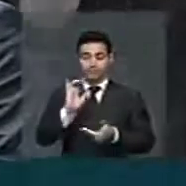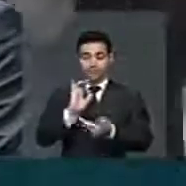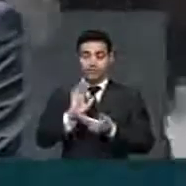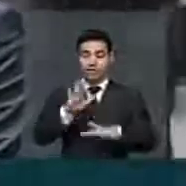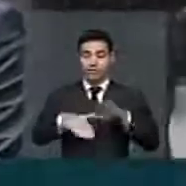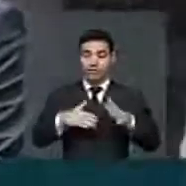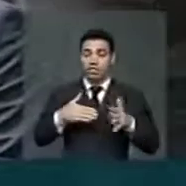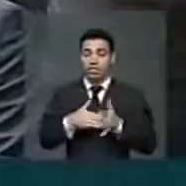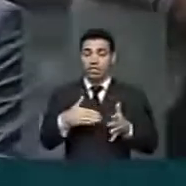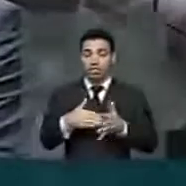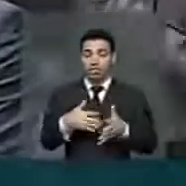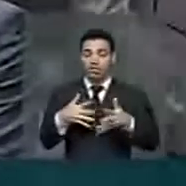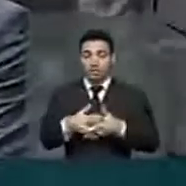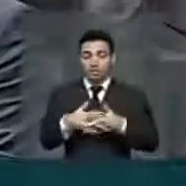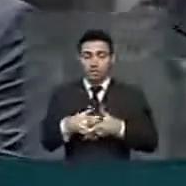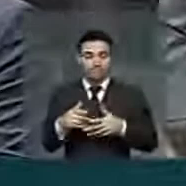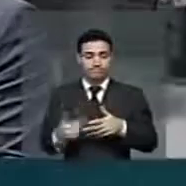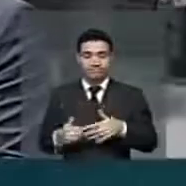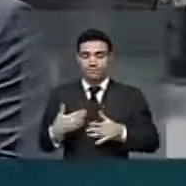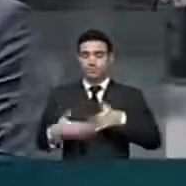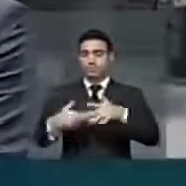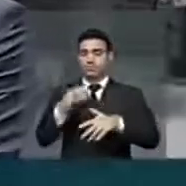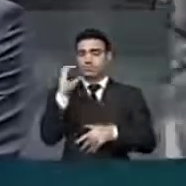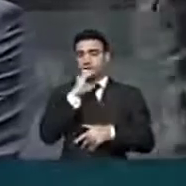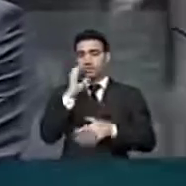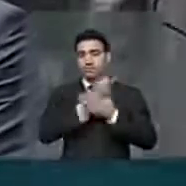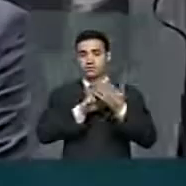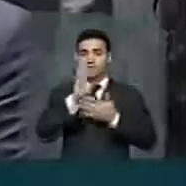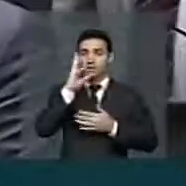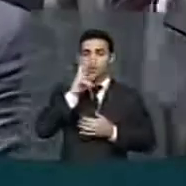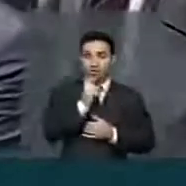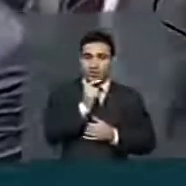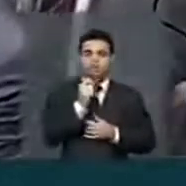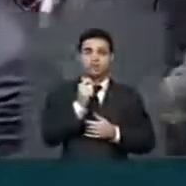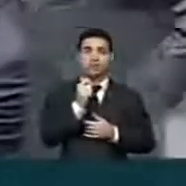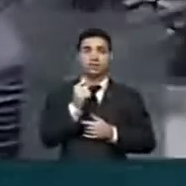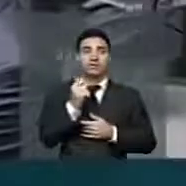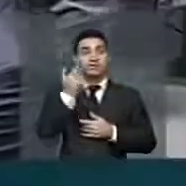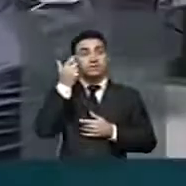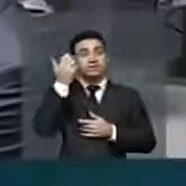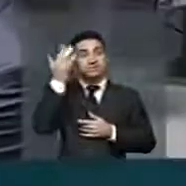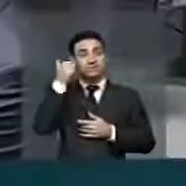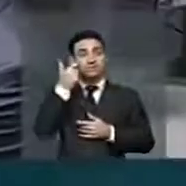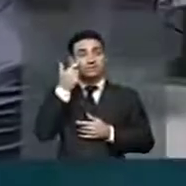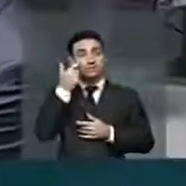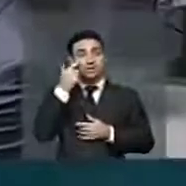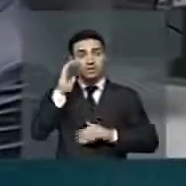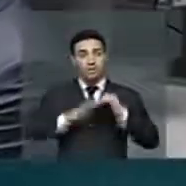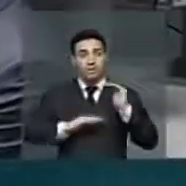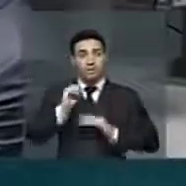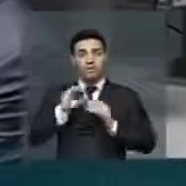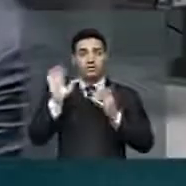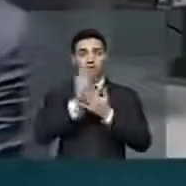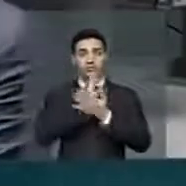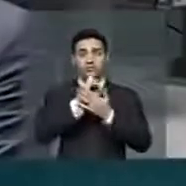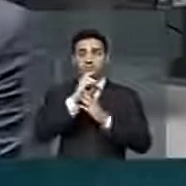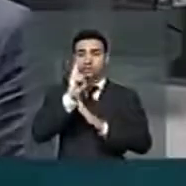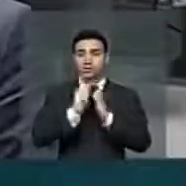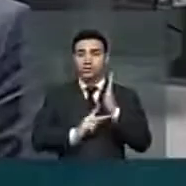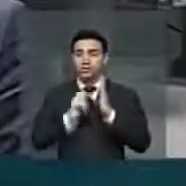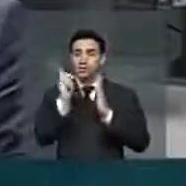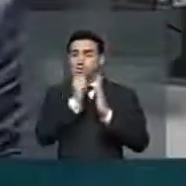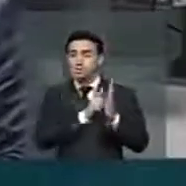gente queria. Demora um pouco mais. Vossa Excelência está falando, eu queria ver na prática alguns dos nossos projetos terem eficácia e